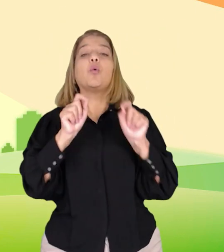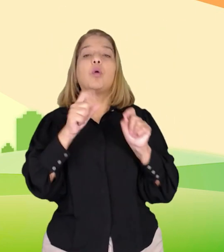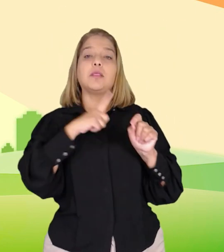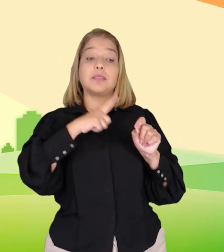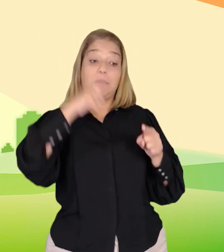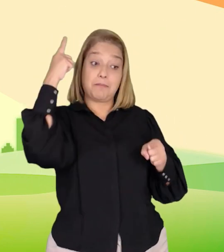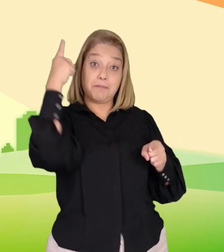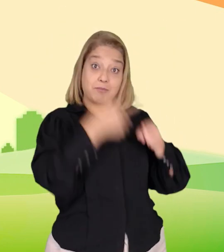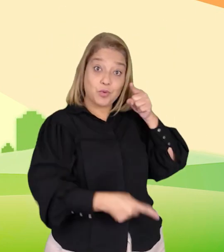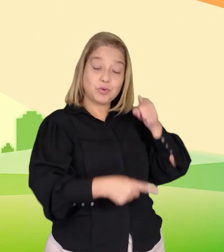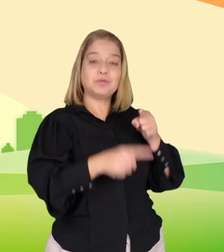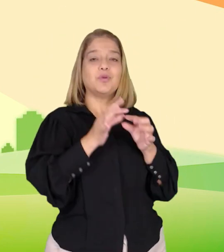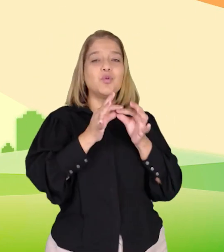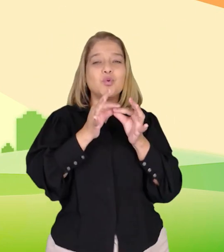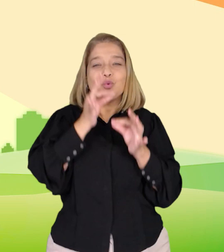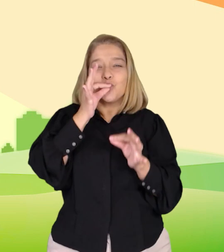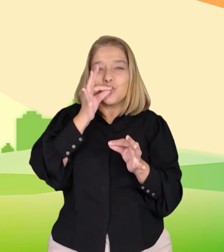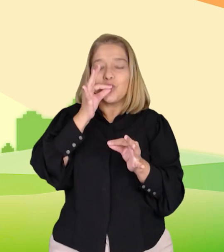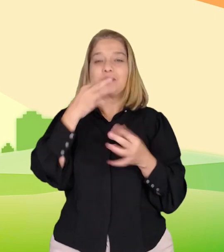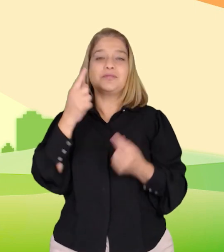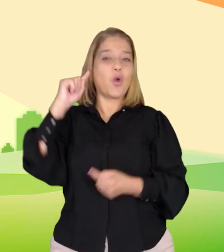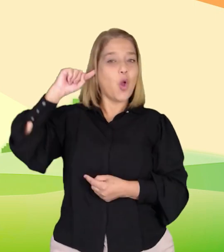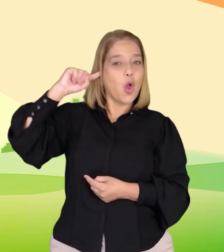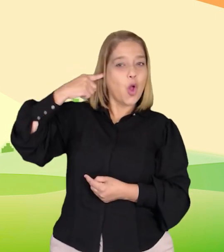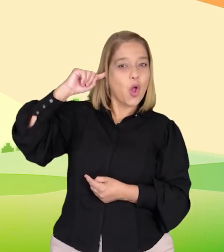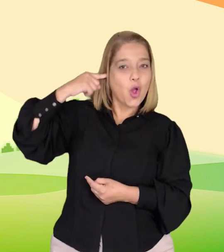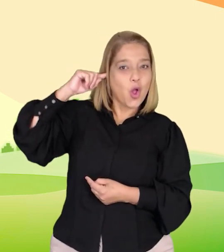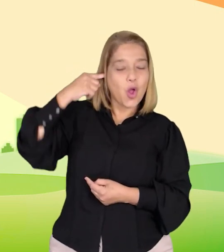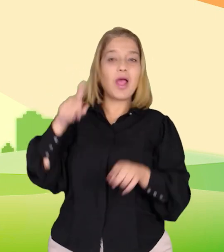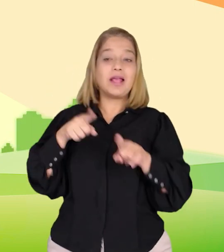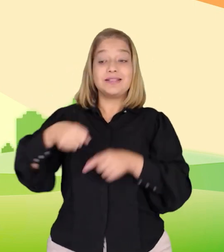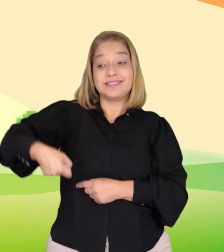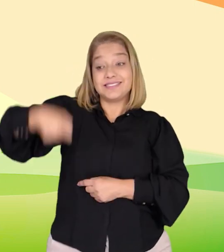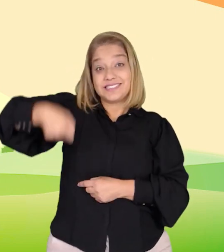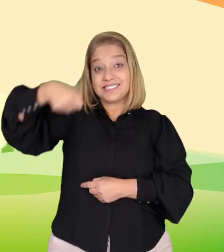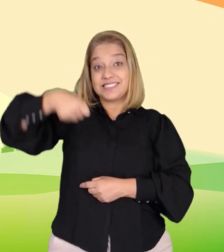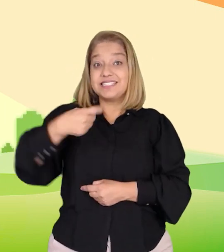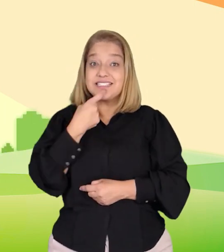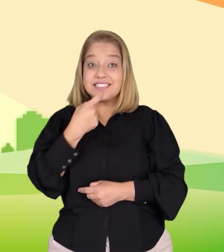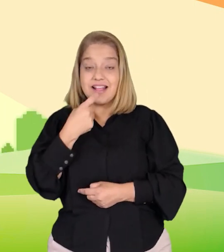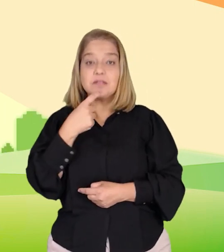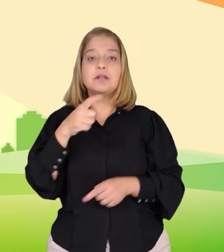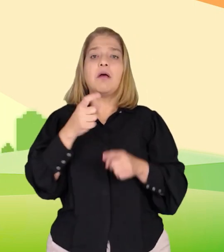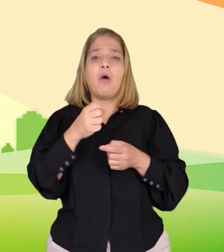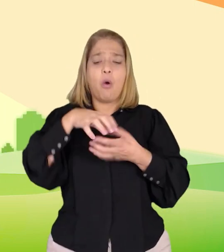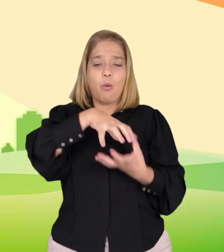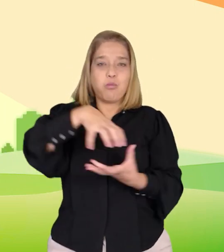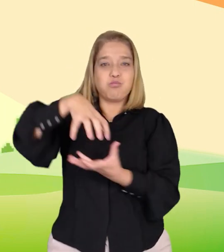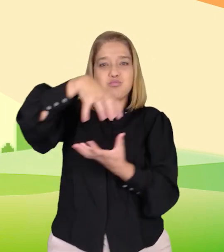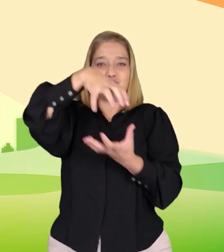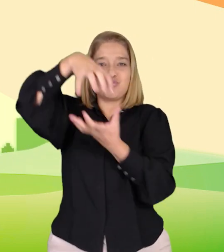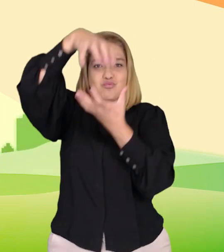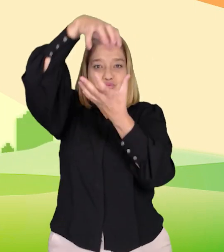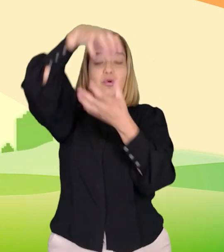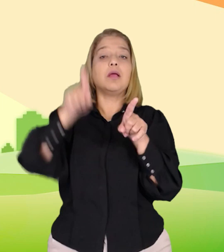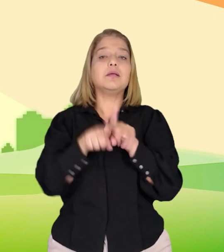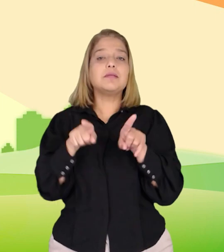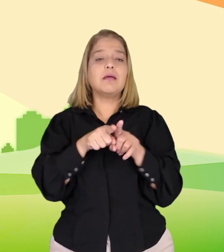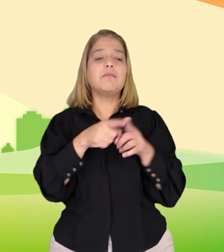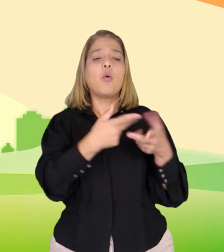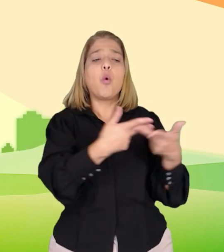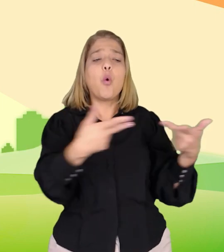plástico, com proibição de uso de canudos, cotonetes,